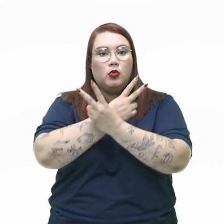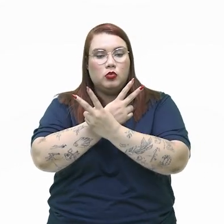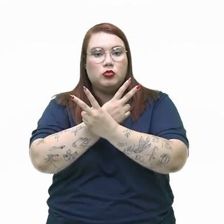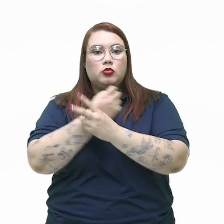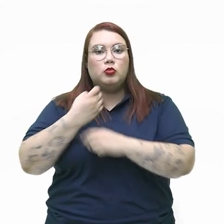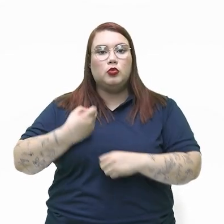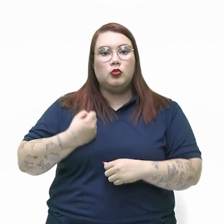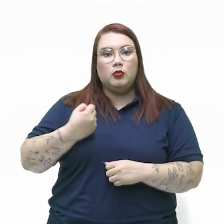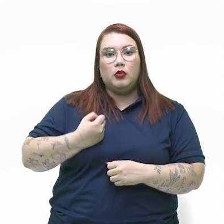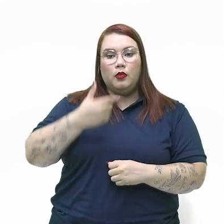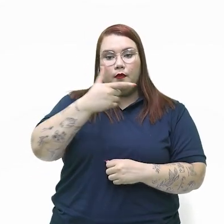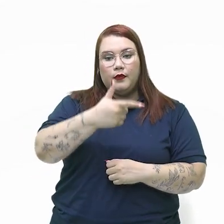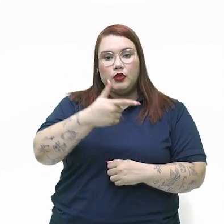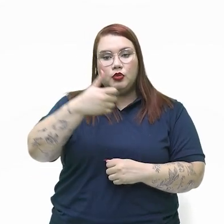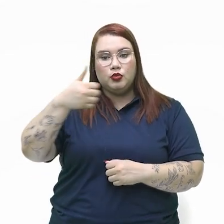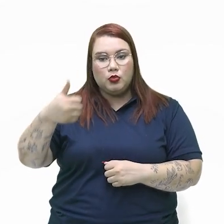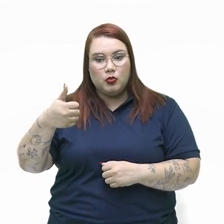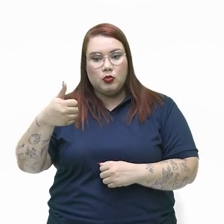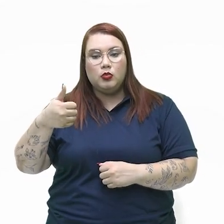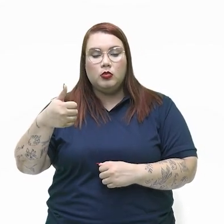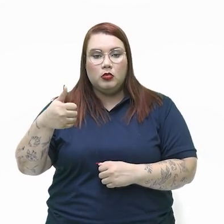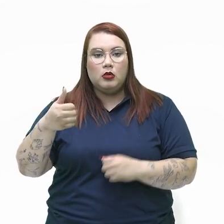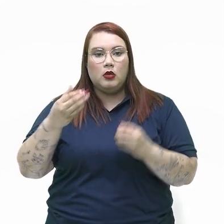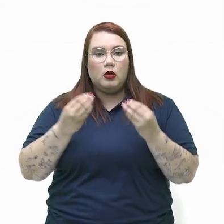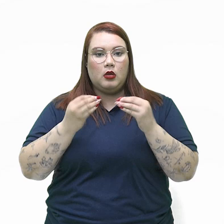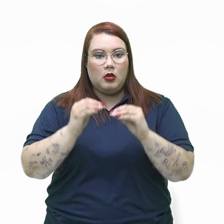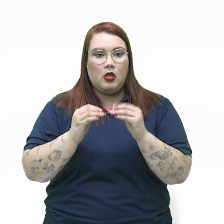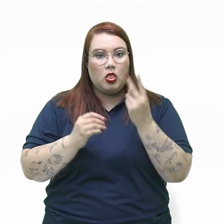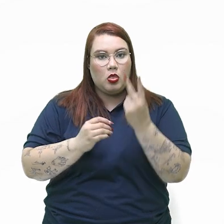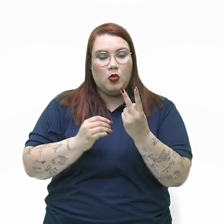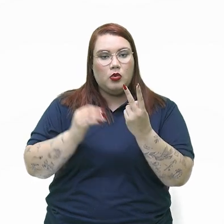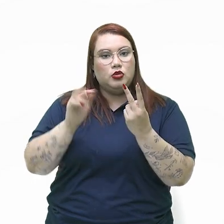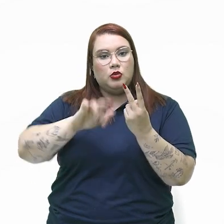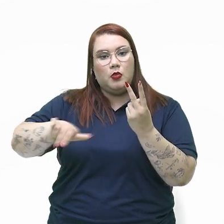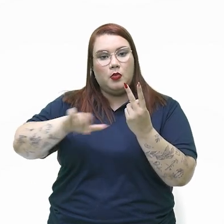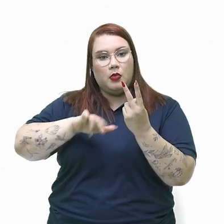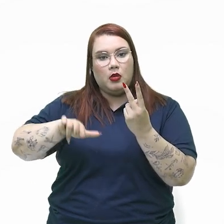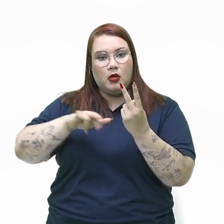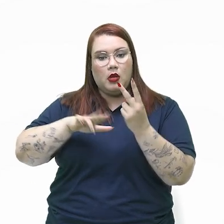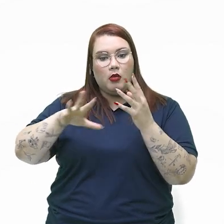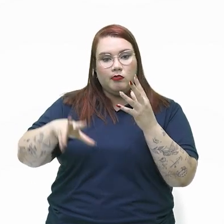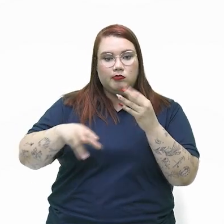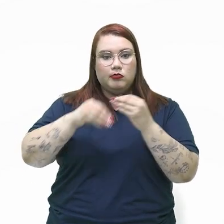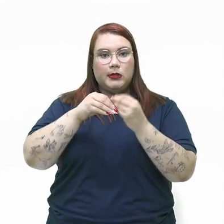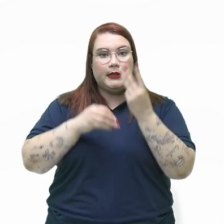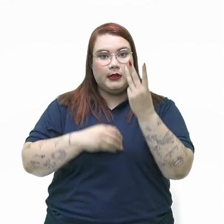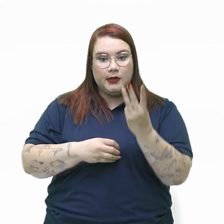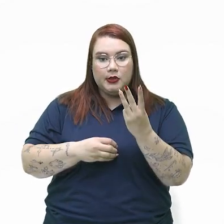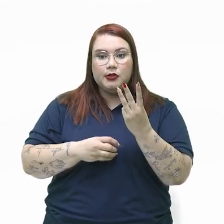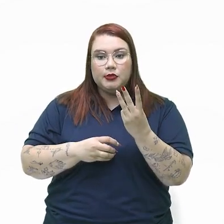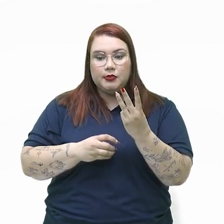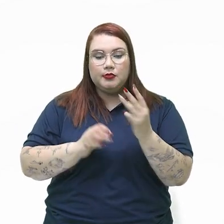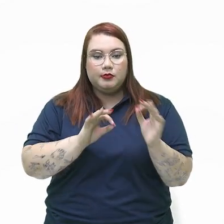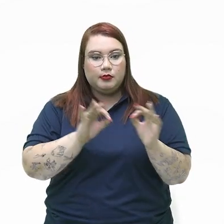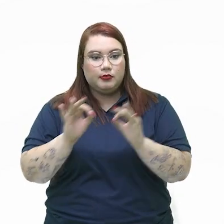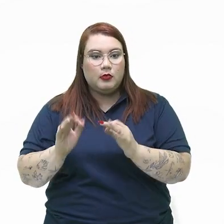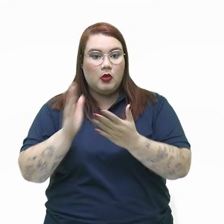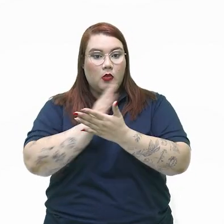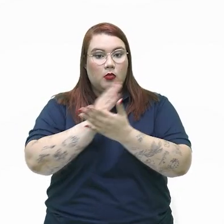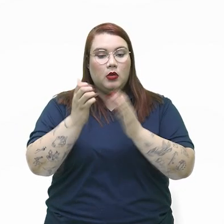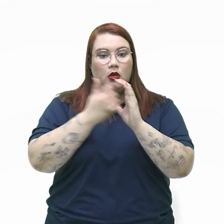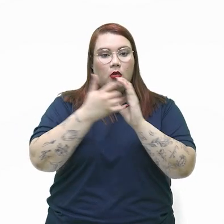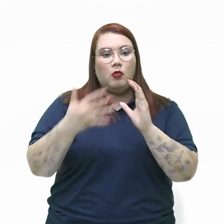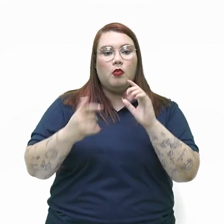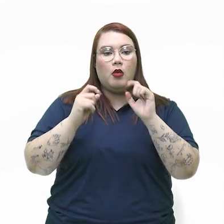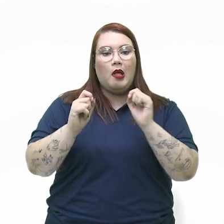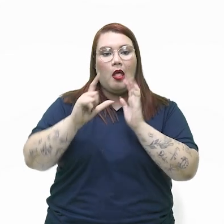par 21, que nesse caso aí não é um par, na verdade é uma trissomia. Há algumas características, são atraso